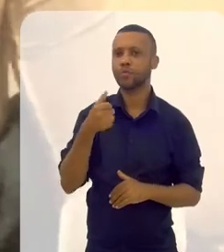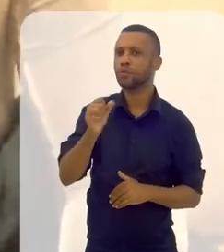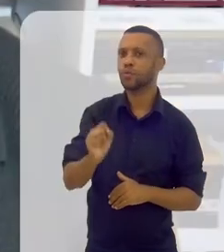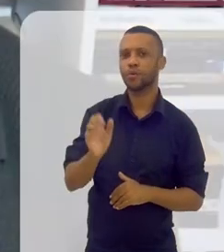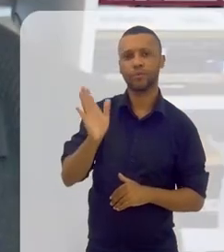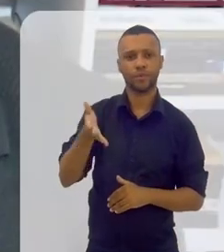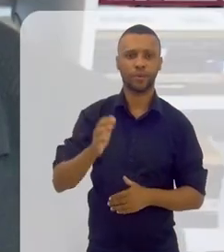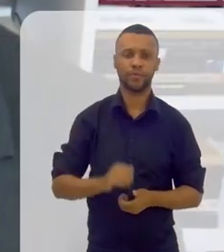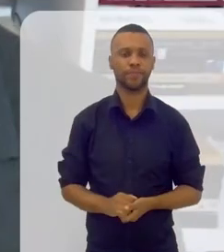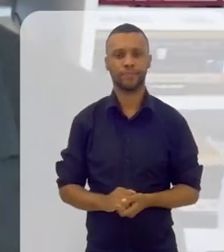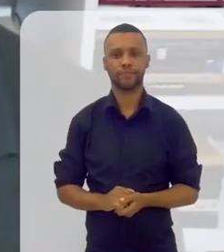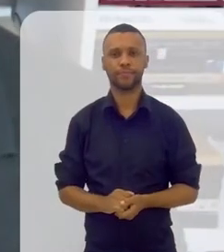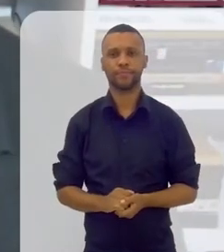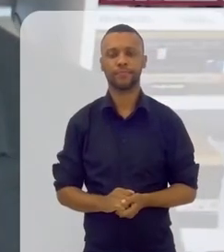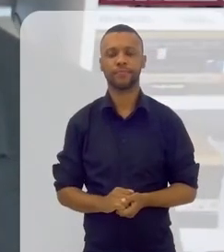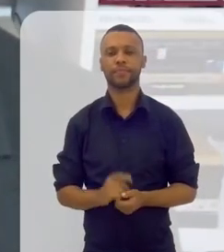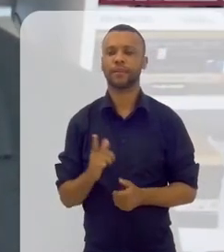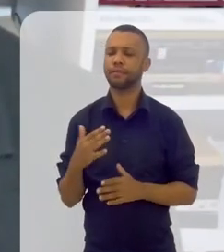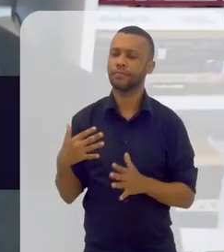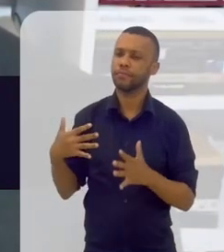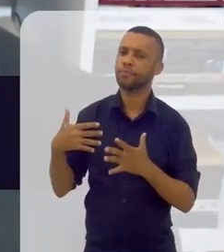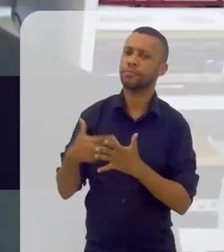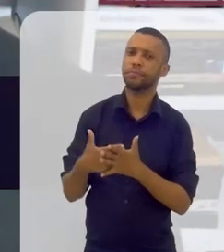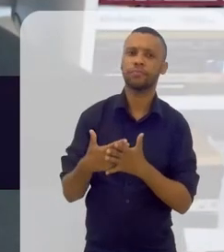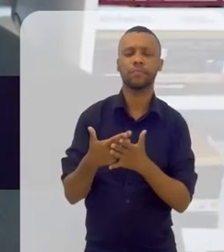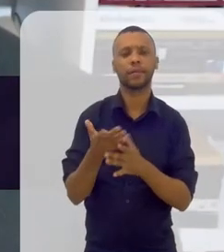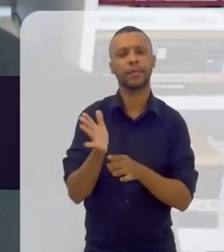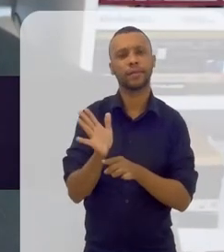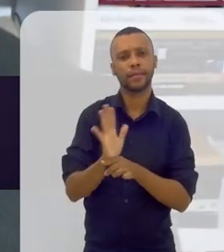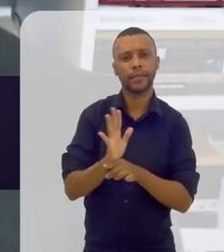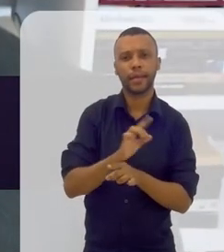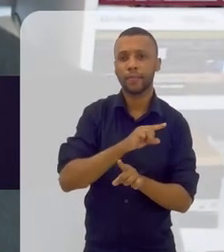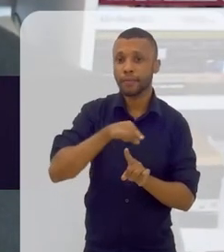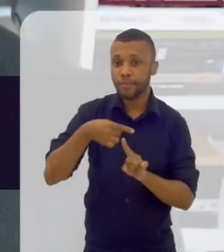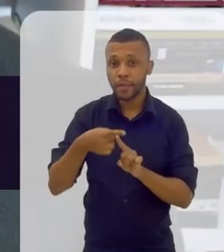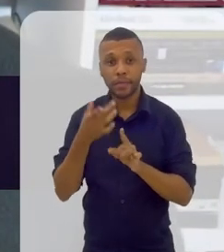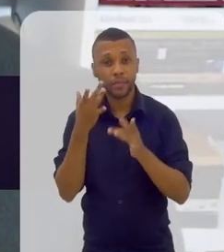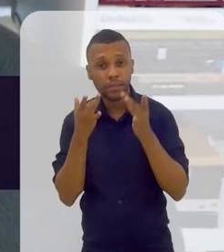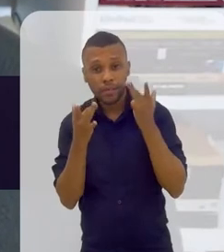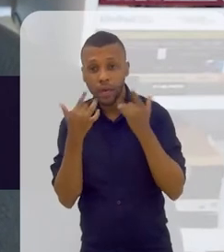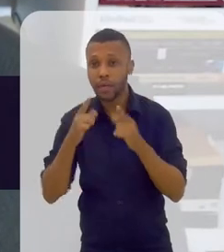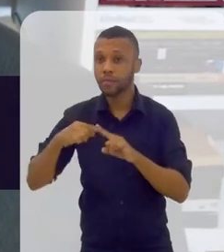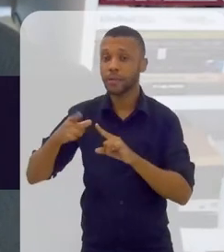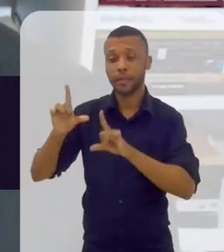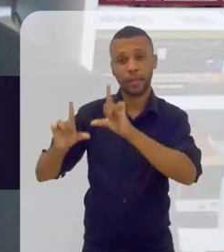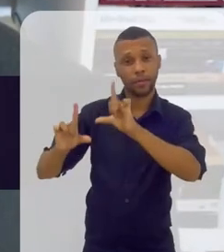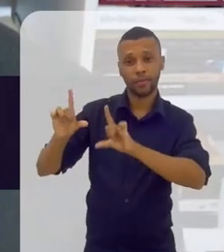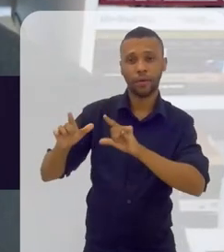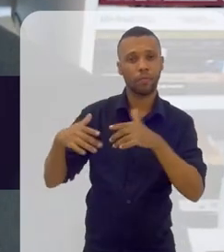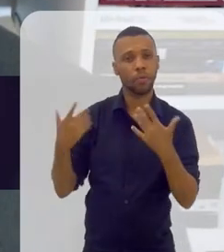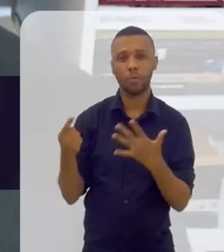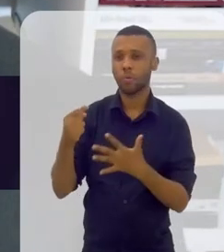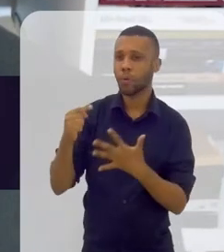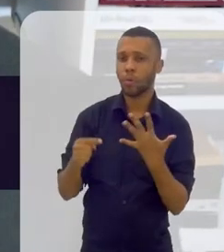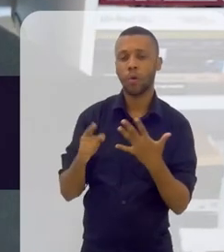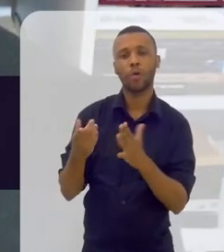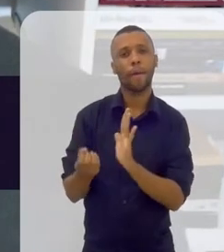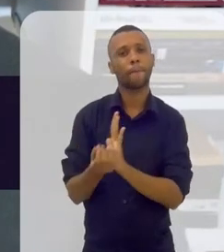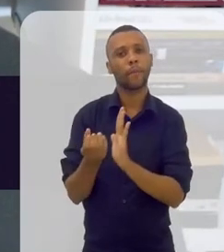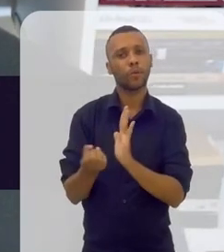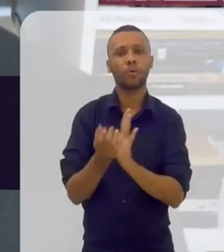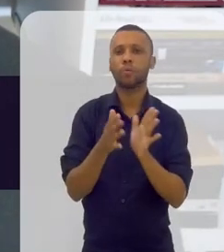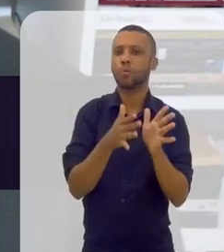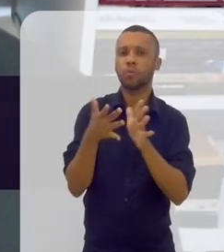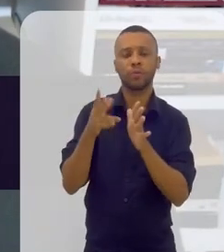já. E você tem feito, então, cinema, teatro e televisão. Quais são as produções que você